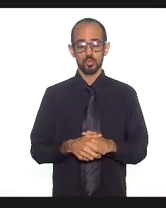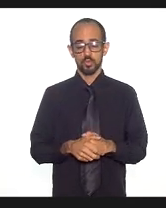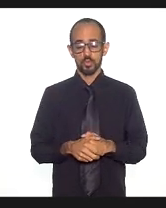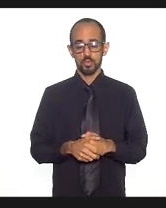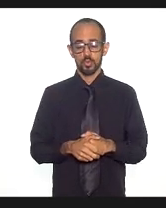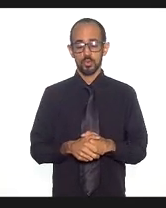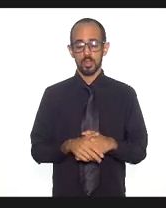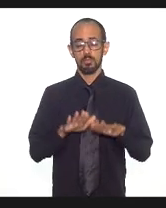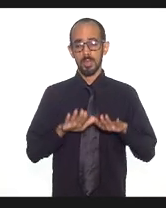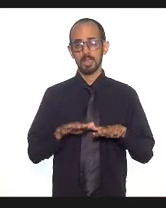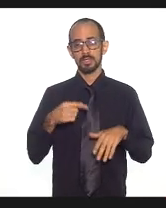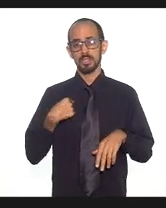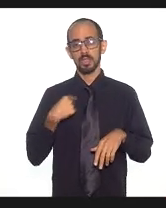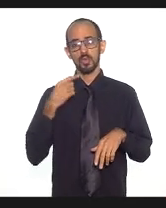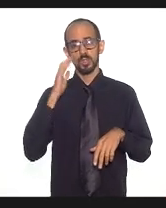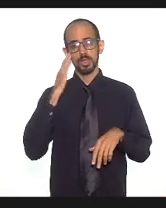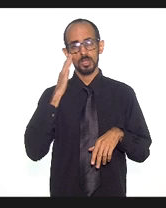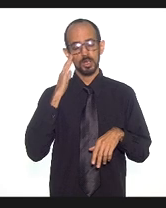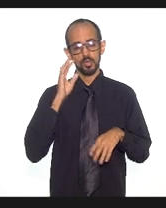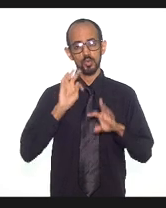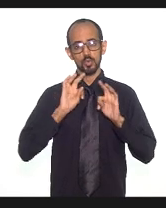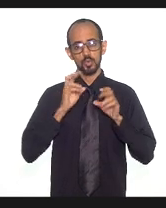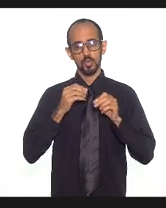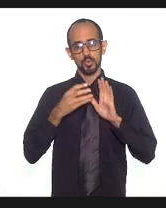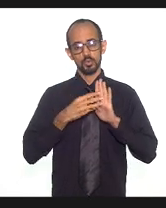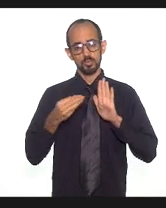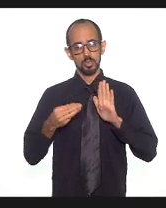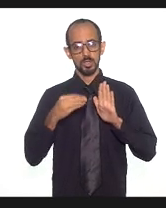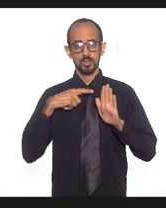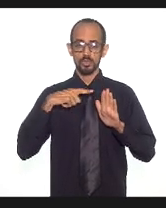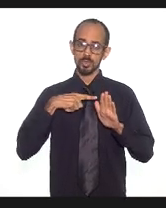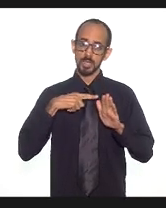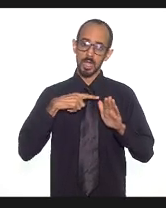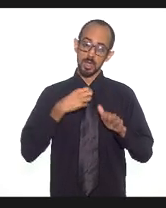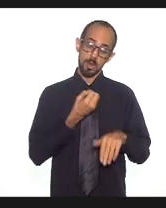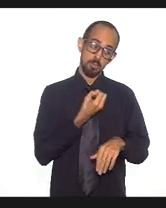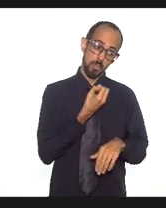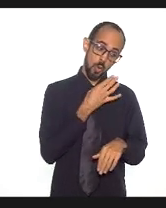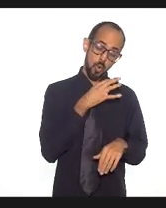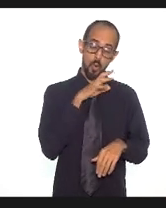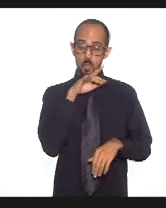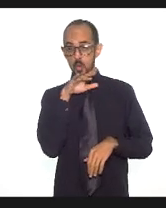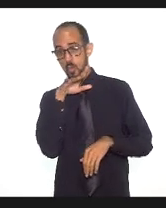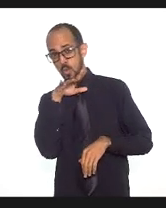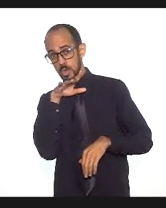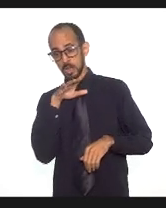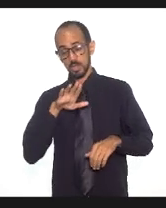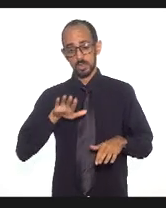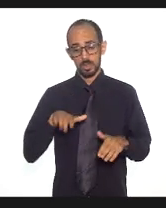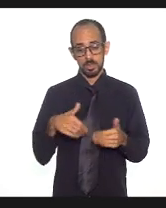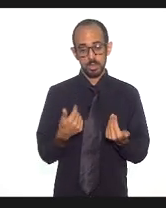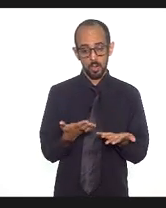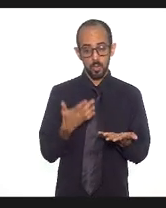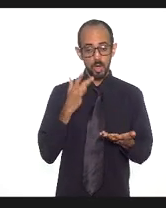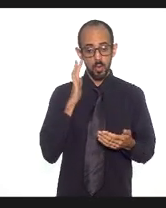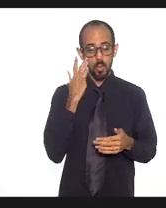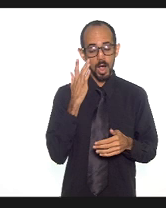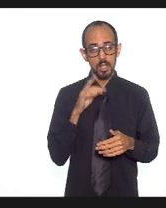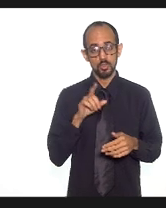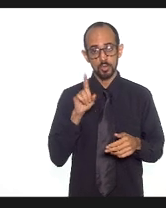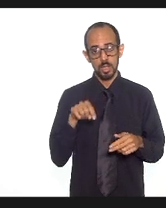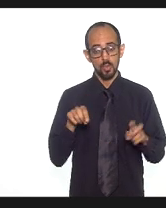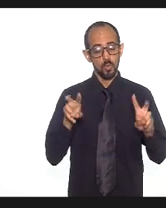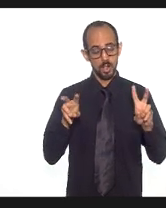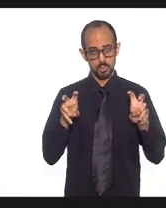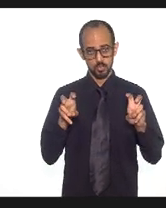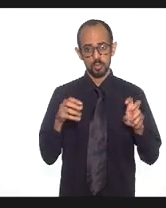Eu entendo que todos os modelos, eles têm prós e contras, tá? Então, eu acho que é um assunto que